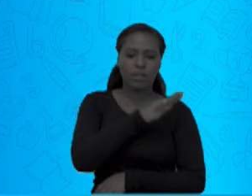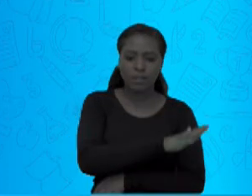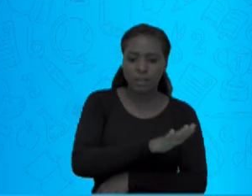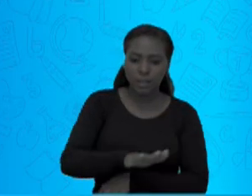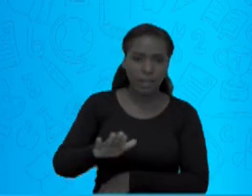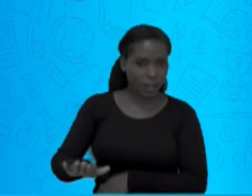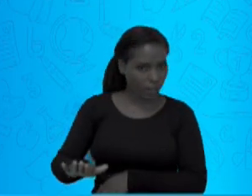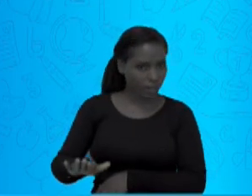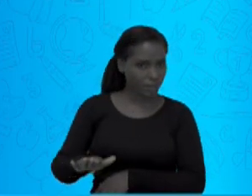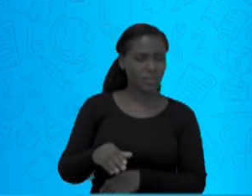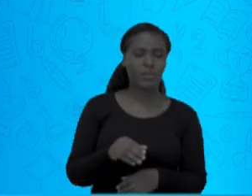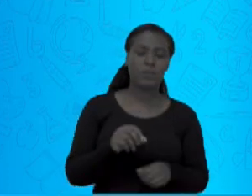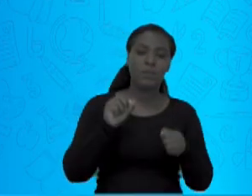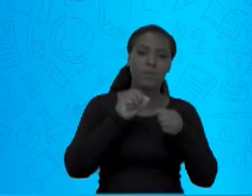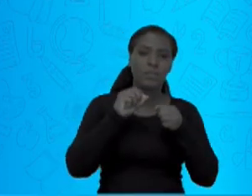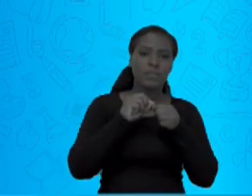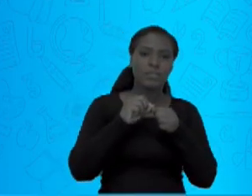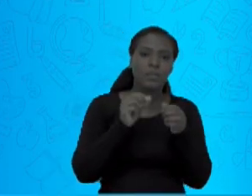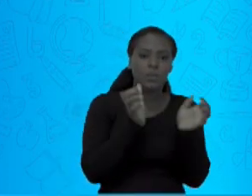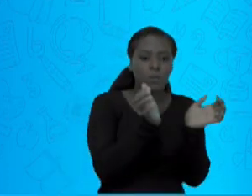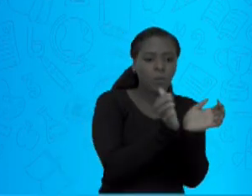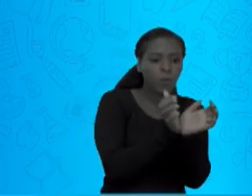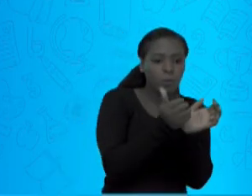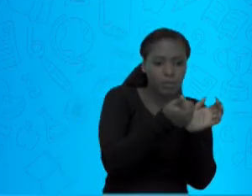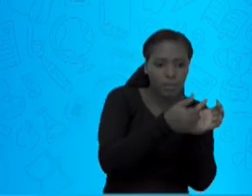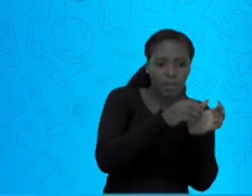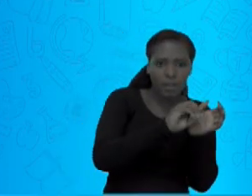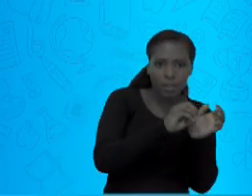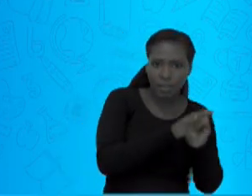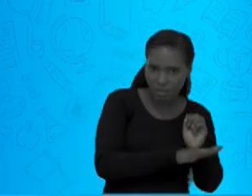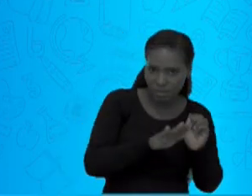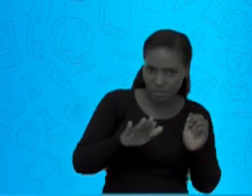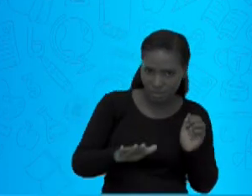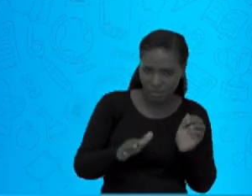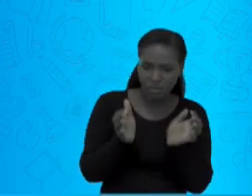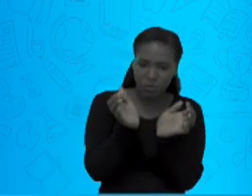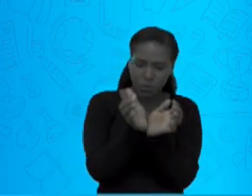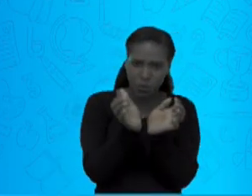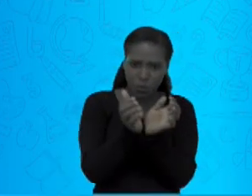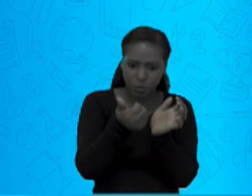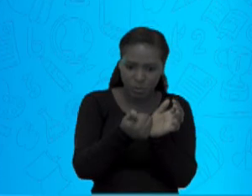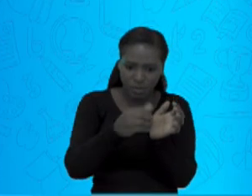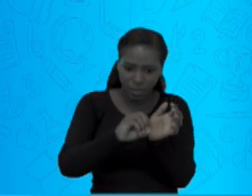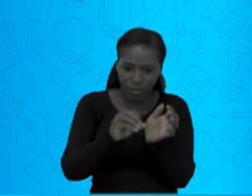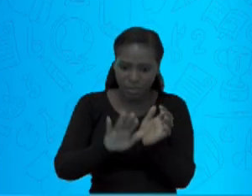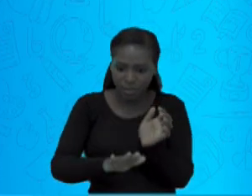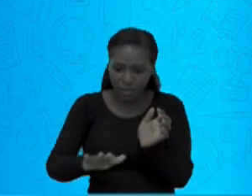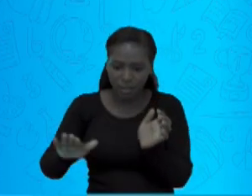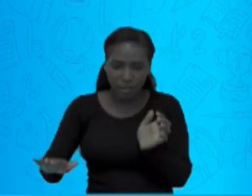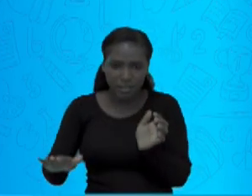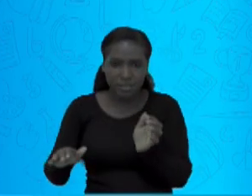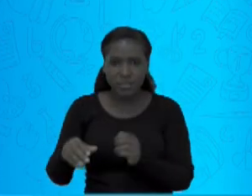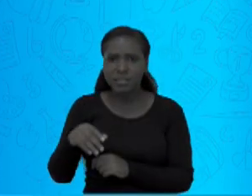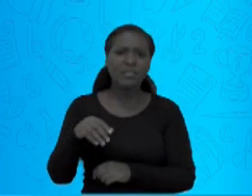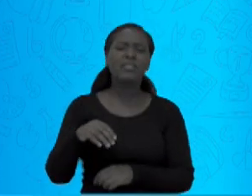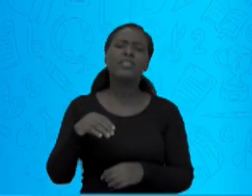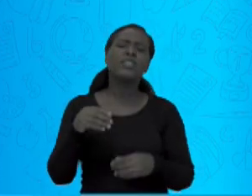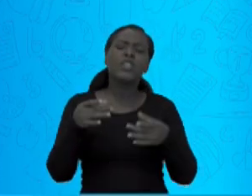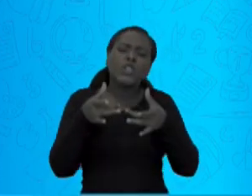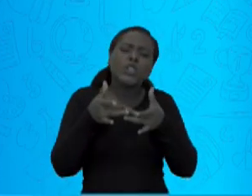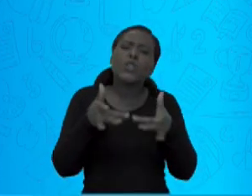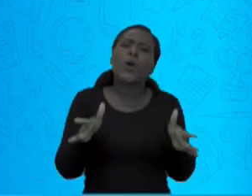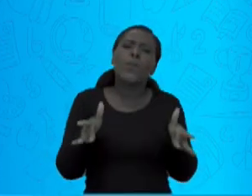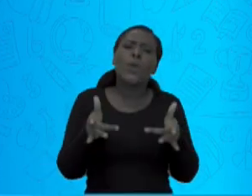10 crianças, outro grupo com 10 crianças e sobraram quantas crianças? 4